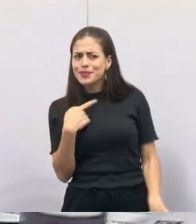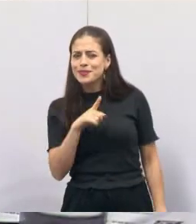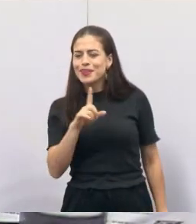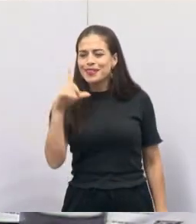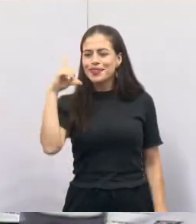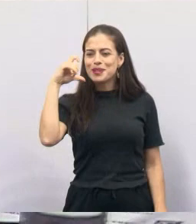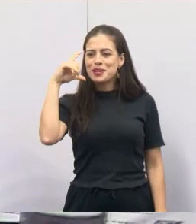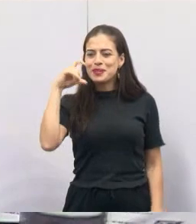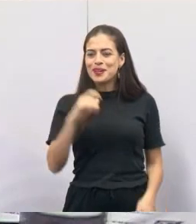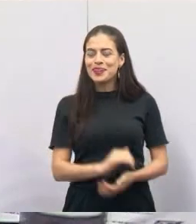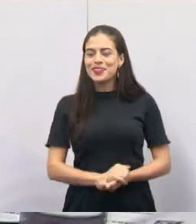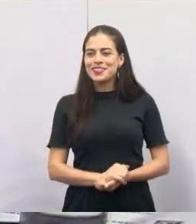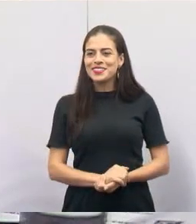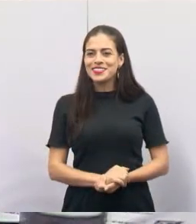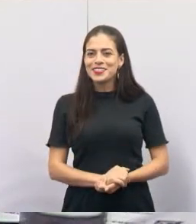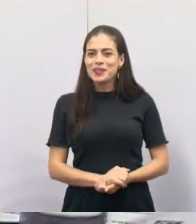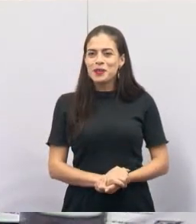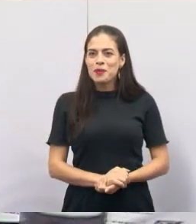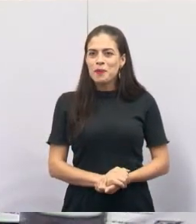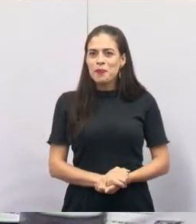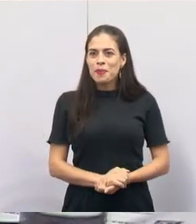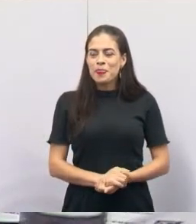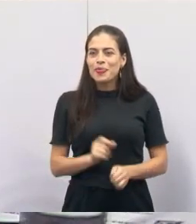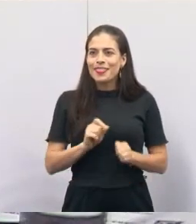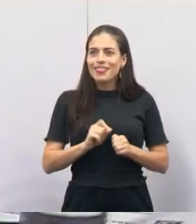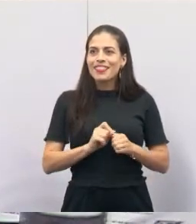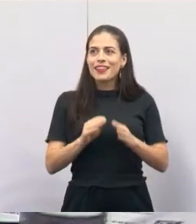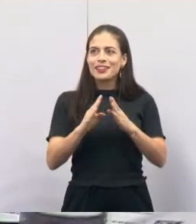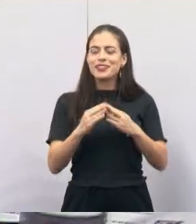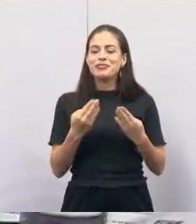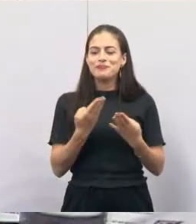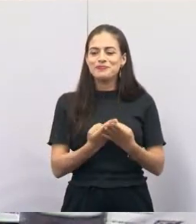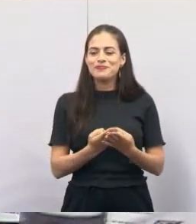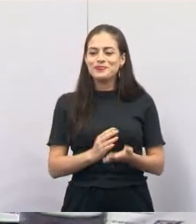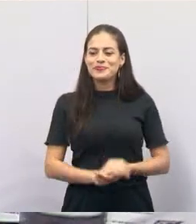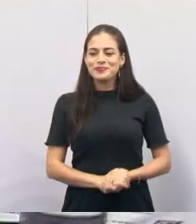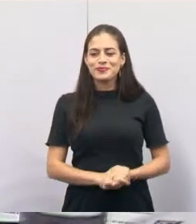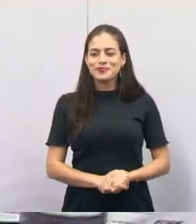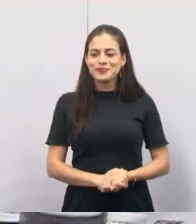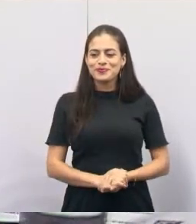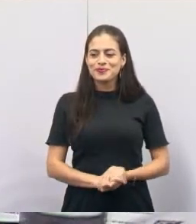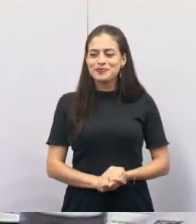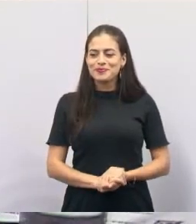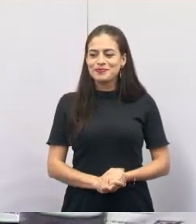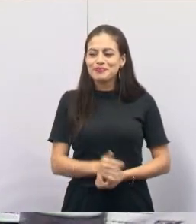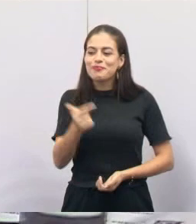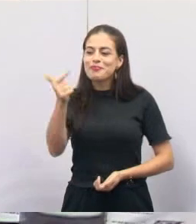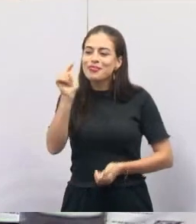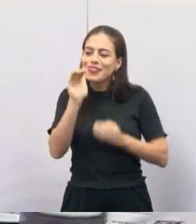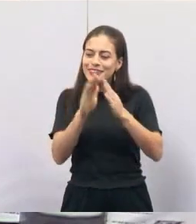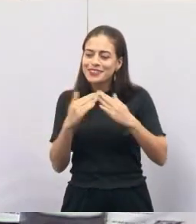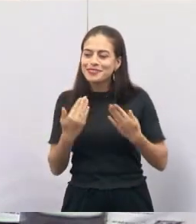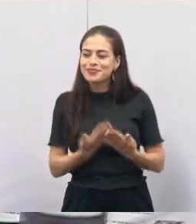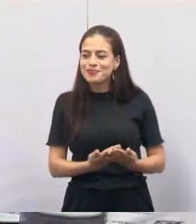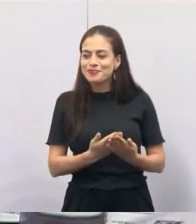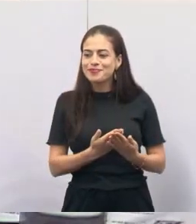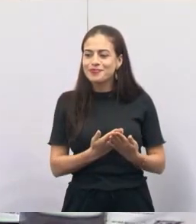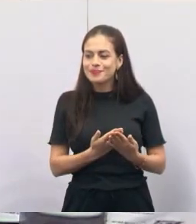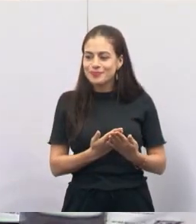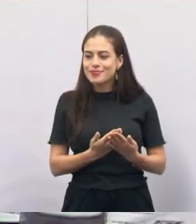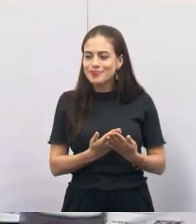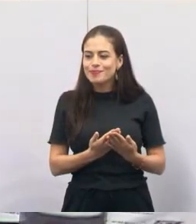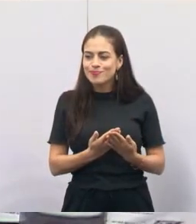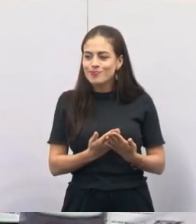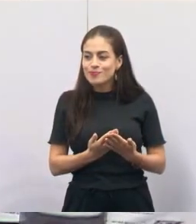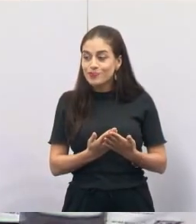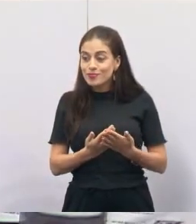a foto. Aí já fiz um requerimento. E aí estou fazendo outro requerimento.